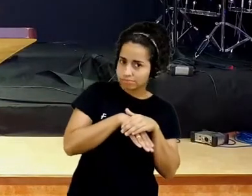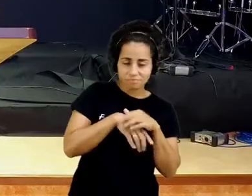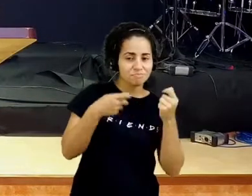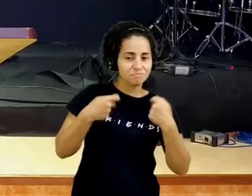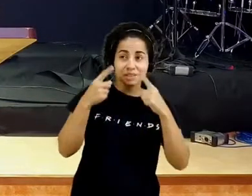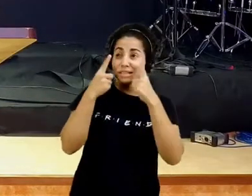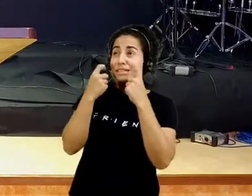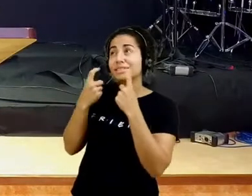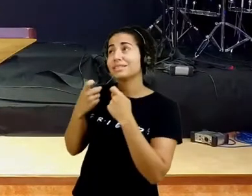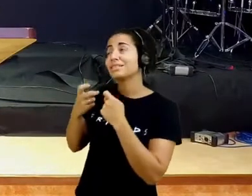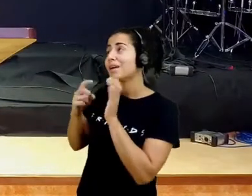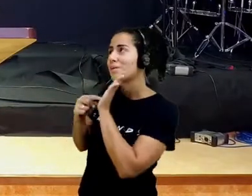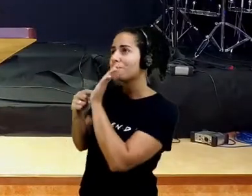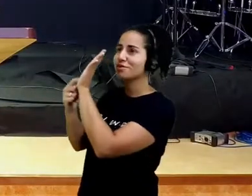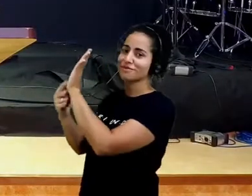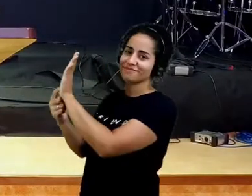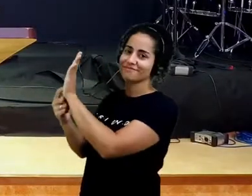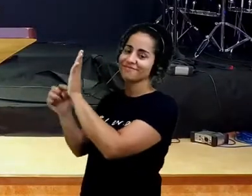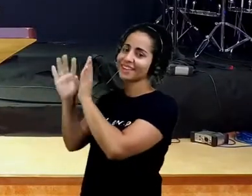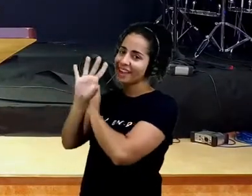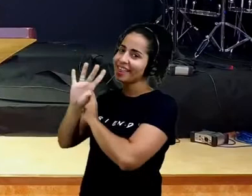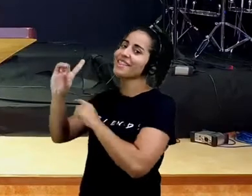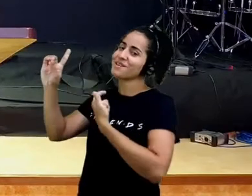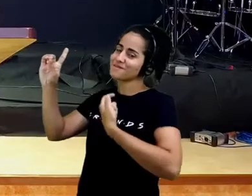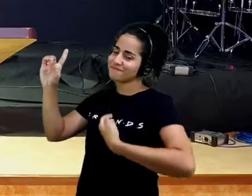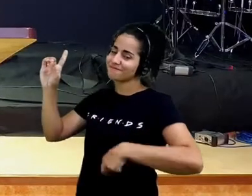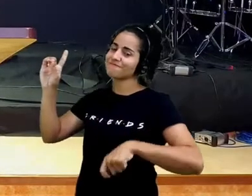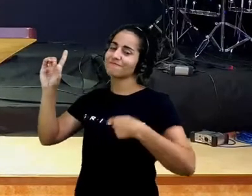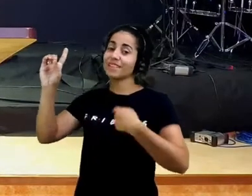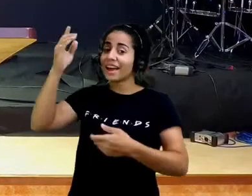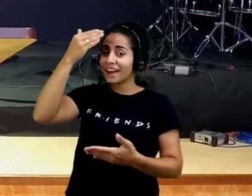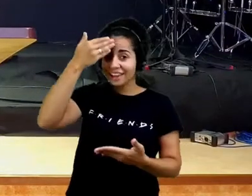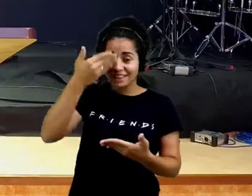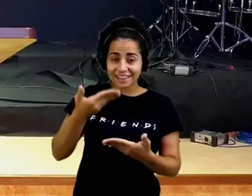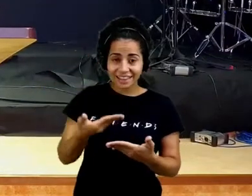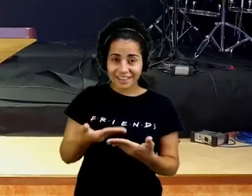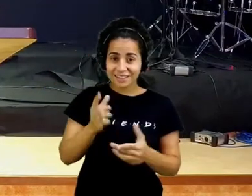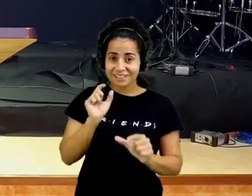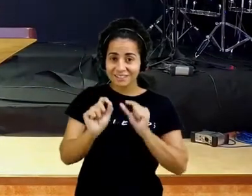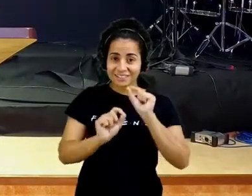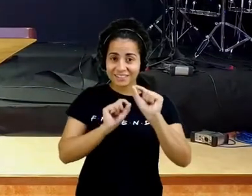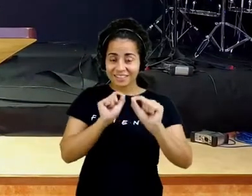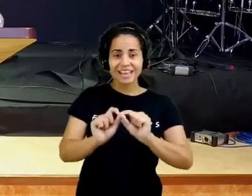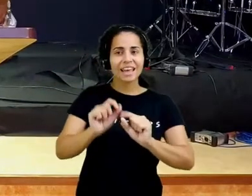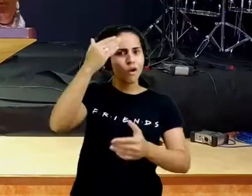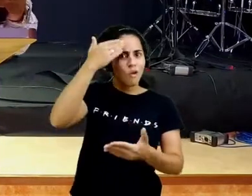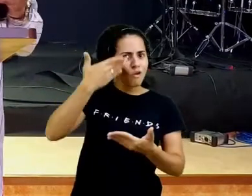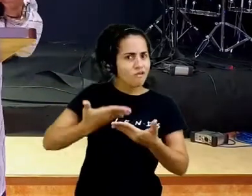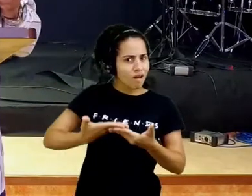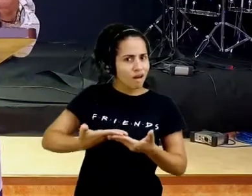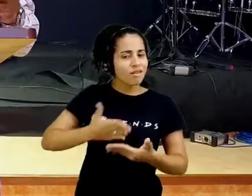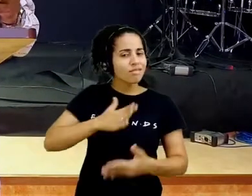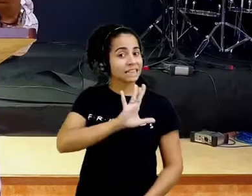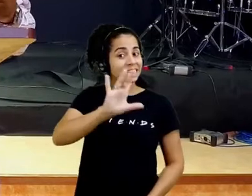está mais sendo afligido diante de Deus, crendo tão somente e confiando